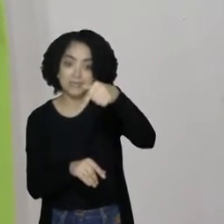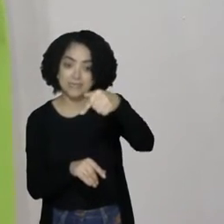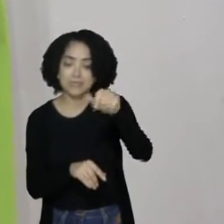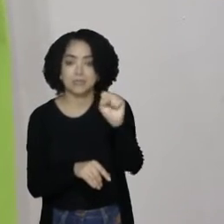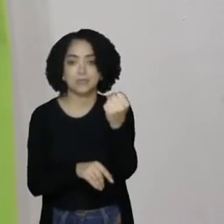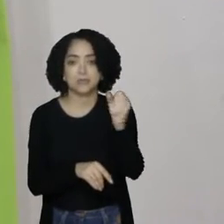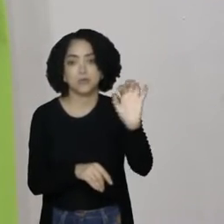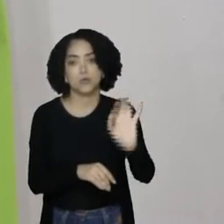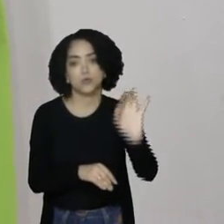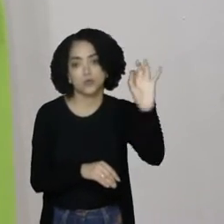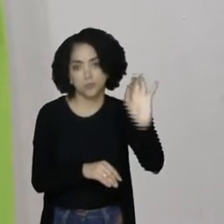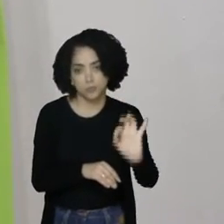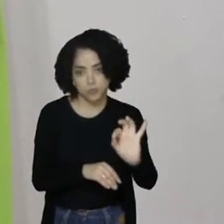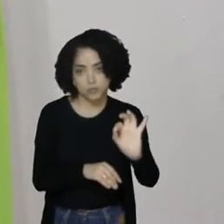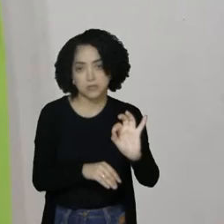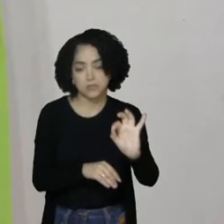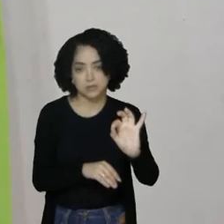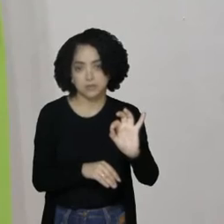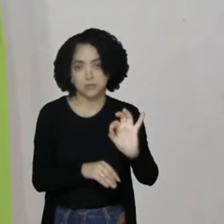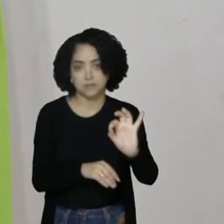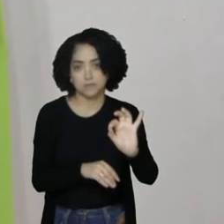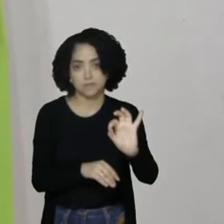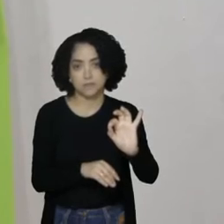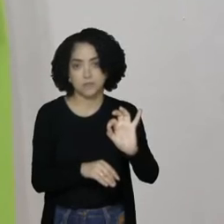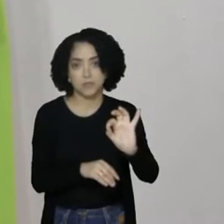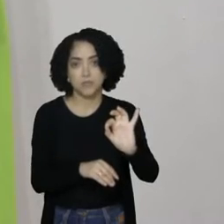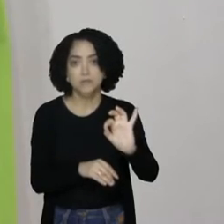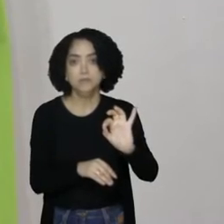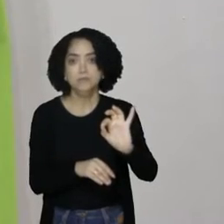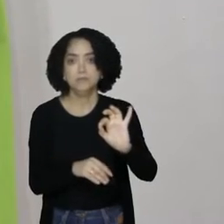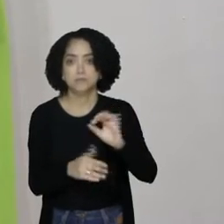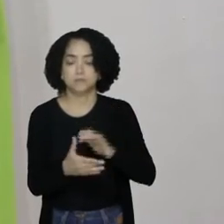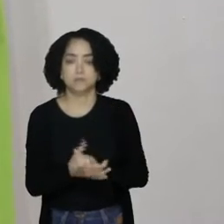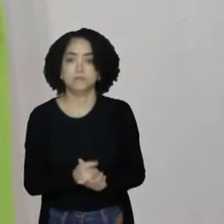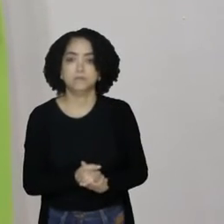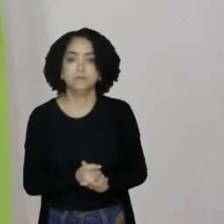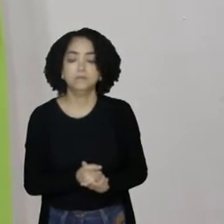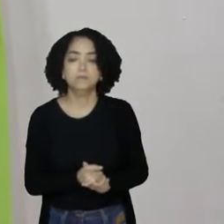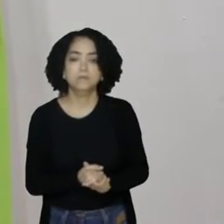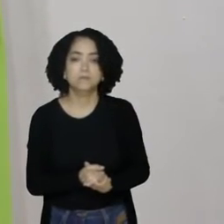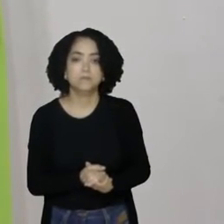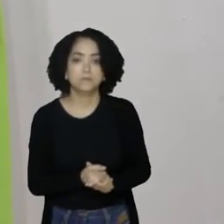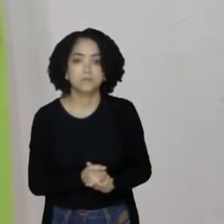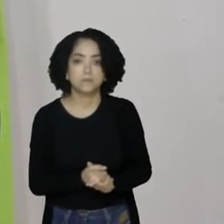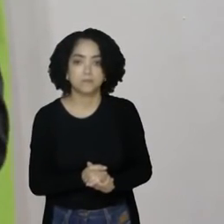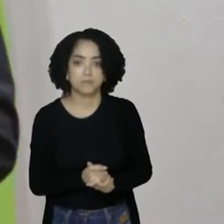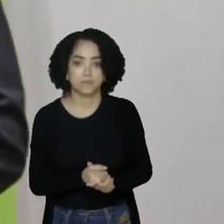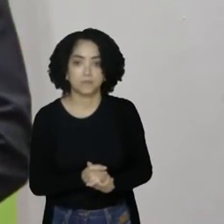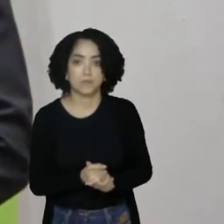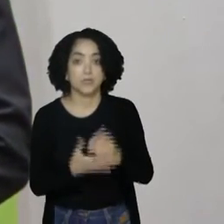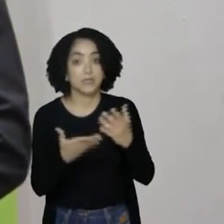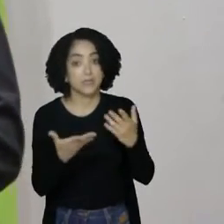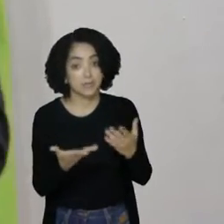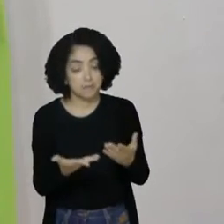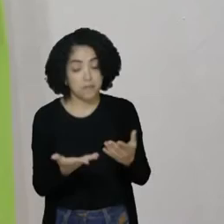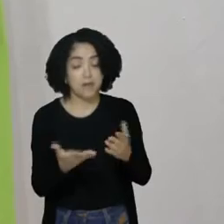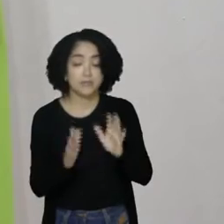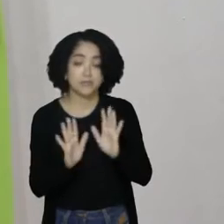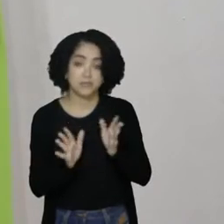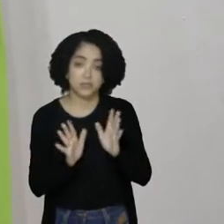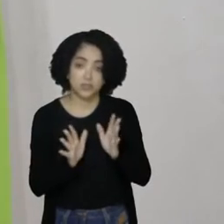0,78% de contingenciamento, não é de corte, contingenciamento. Mas isso já é motivo para